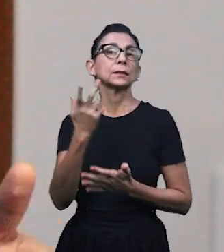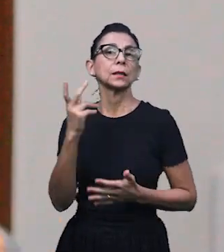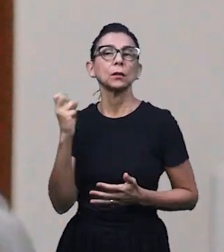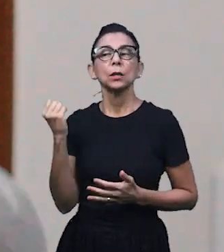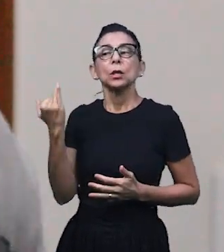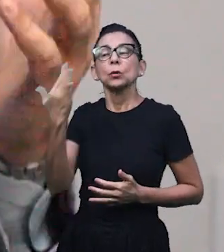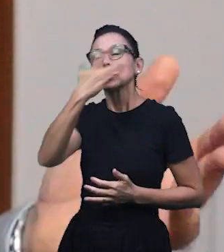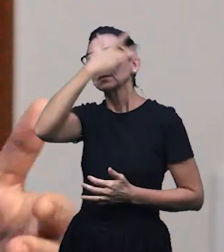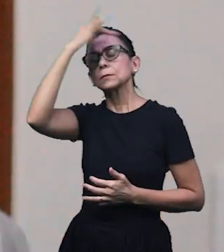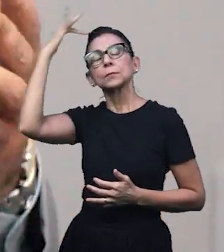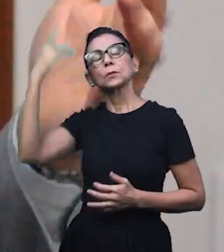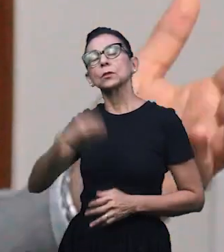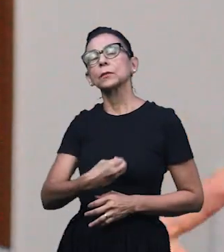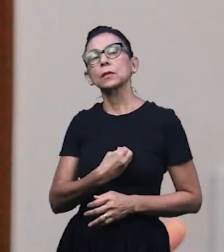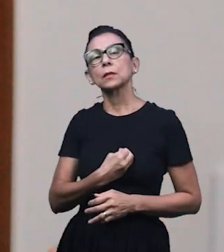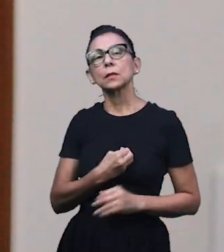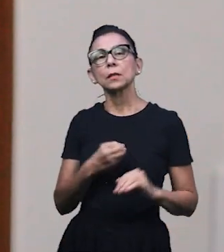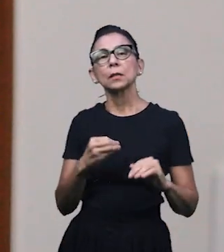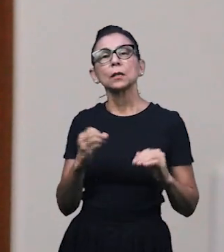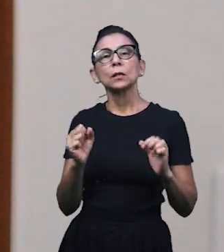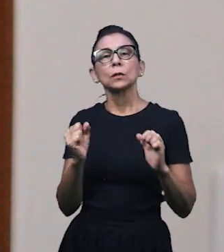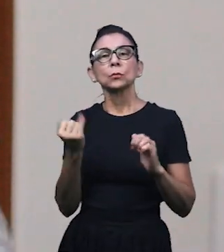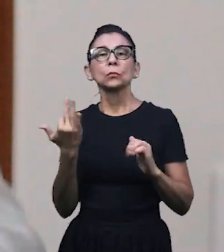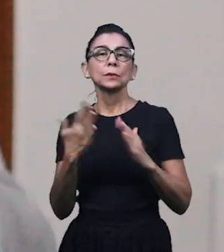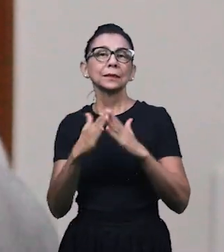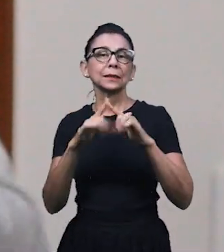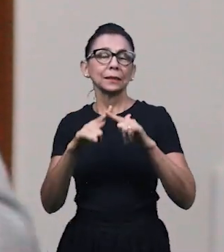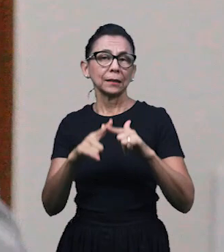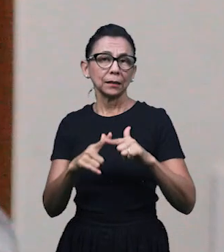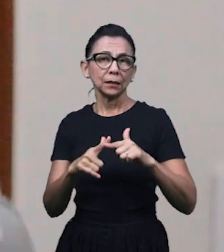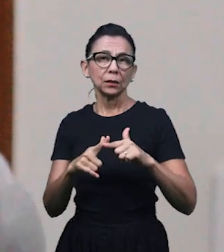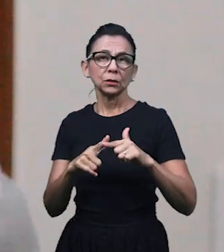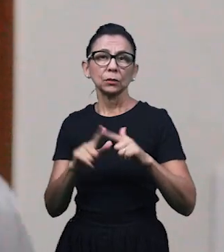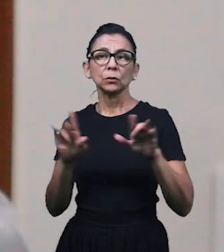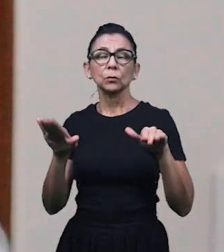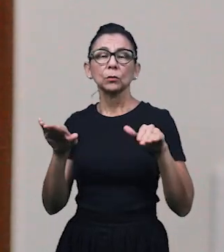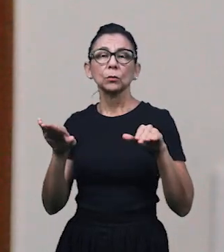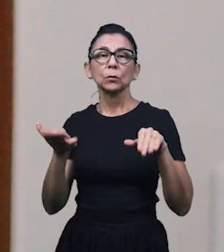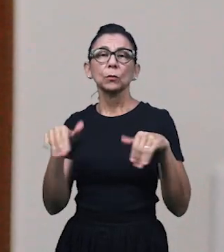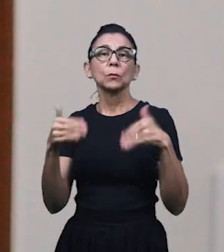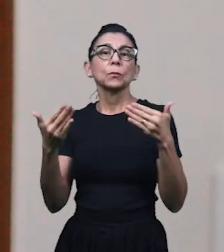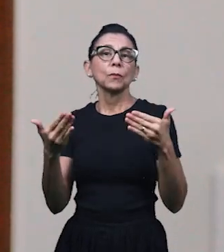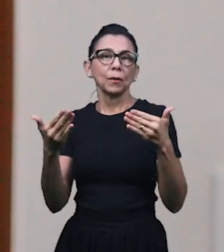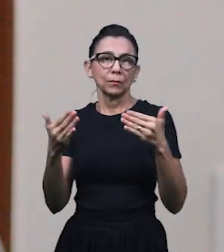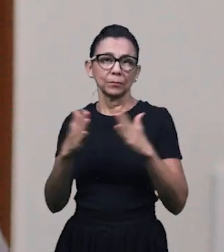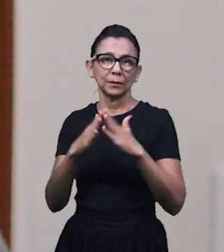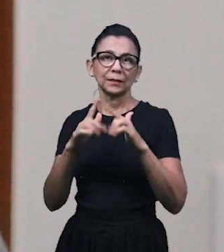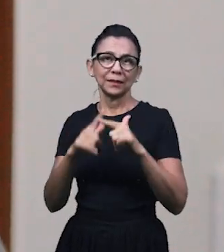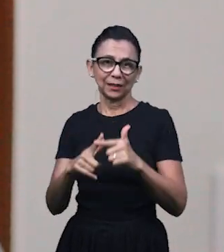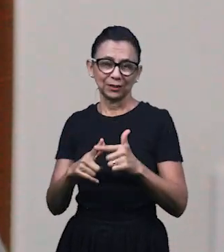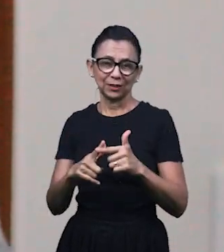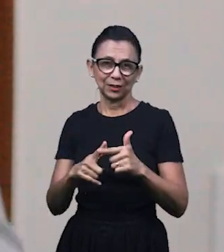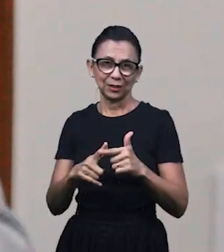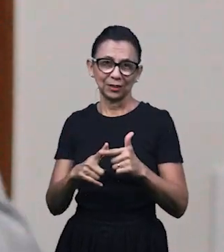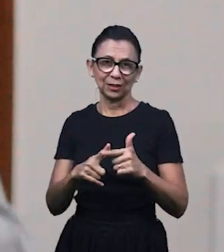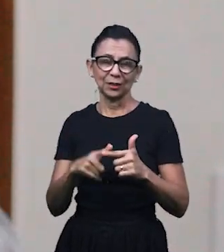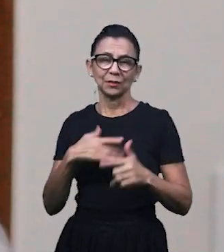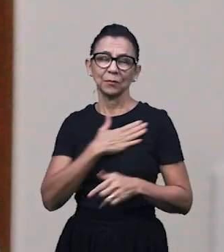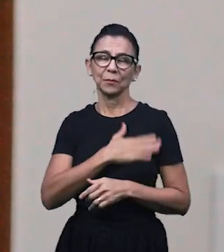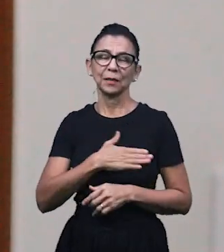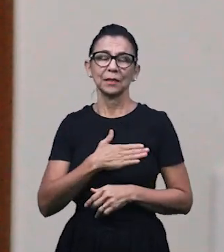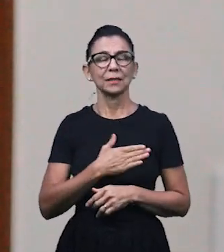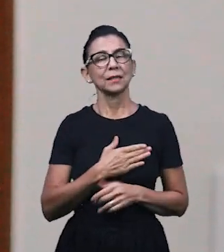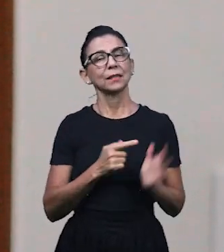participaram, qual a igreja ou quais as igrejas envolvidas. Você pode mandar essas informações e nós teremos todo o prazer em mostrar aqui na